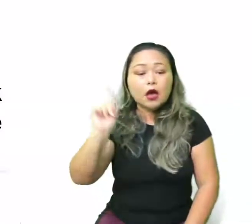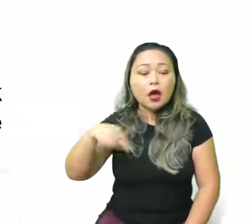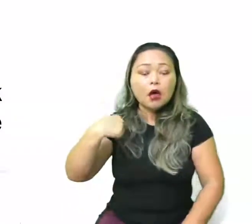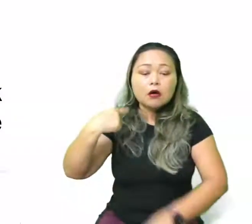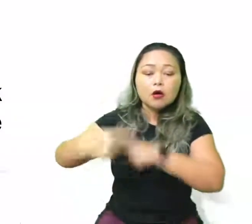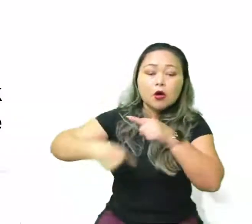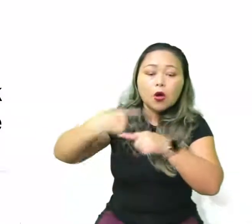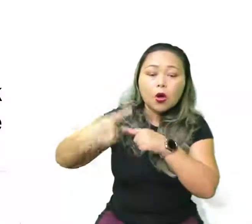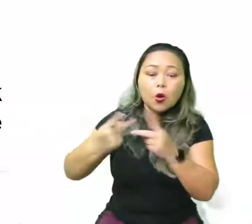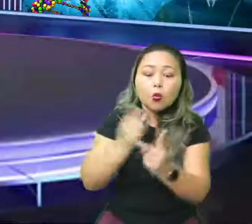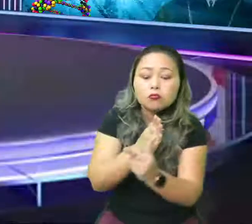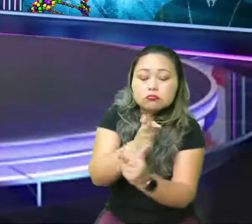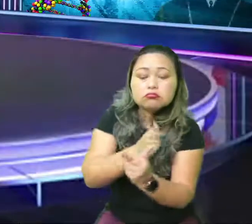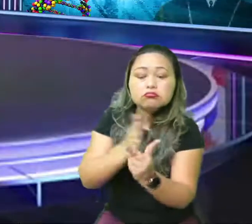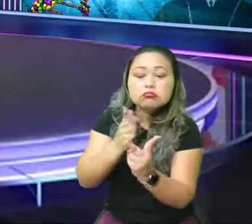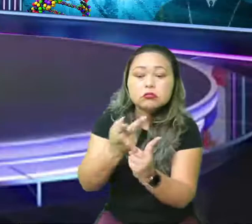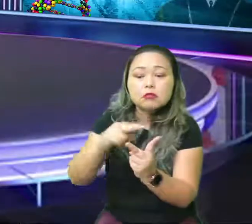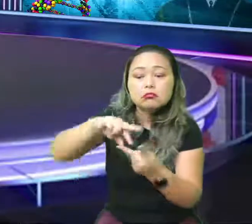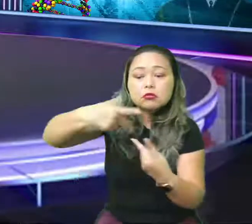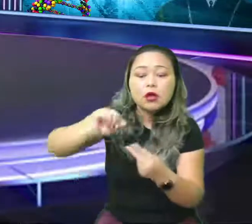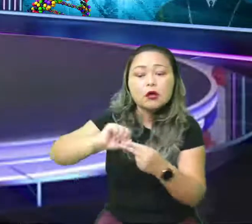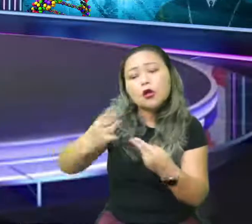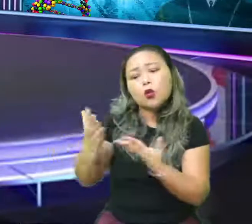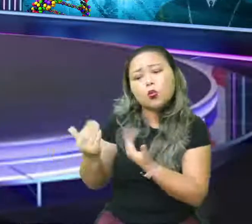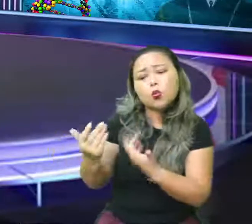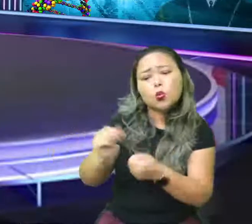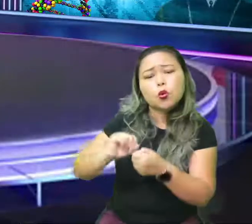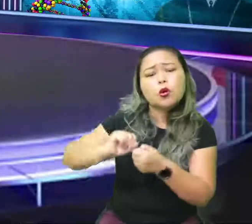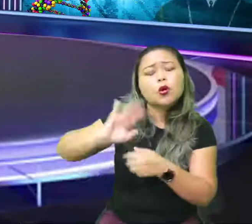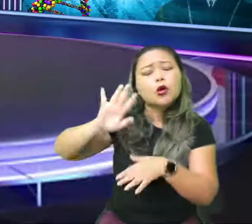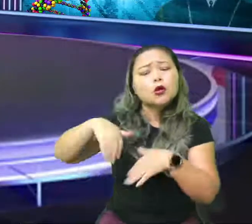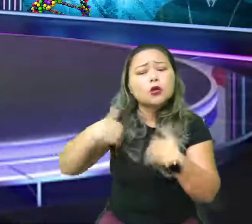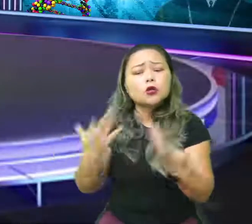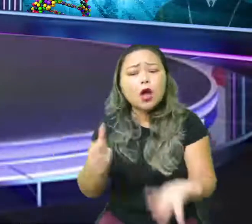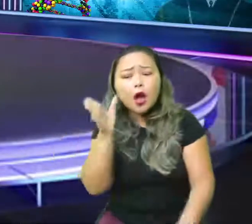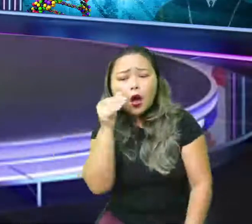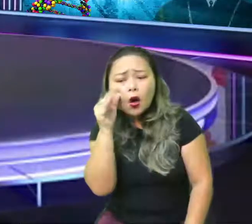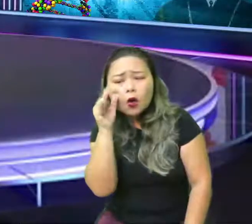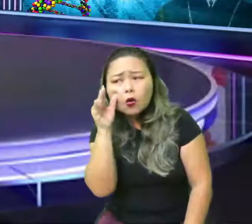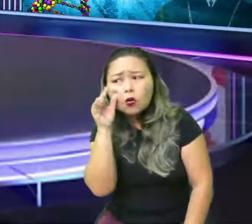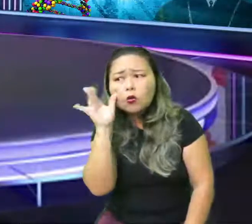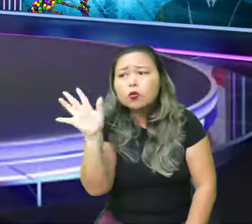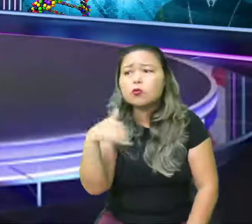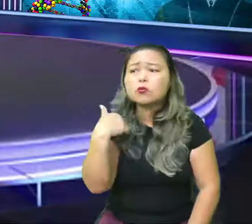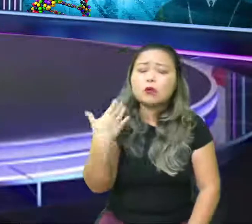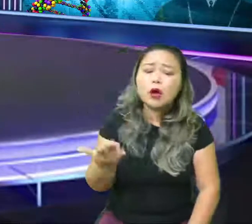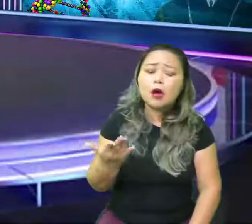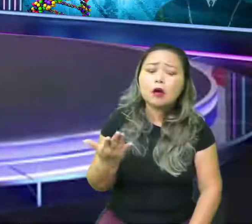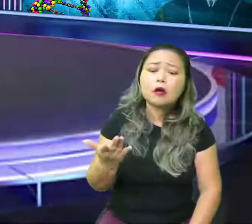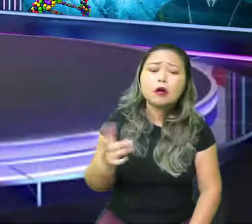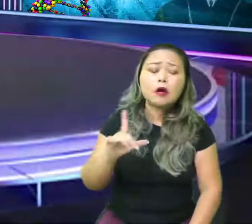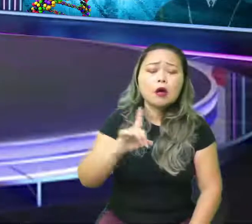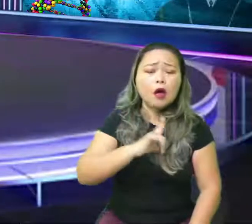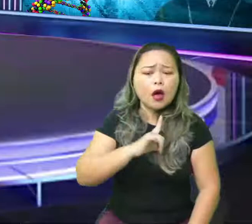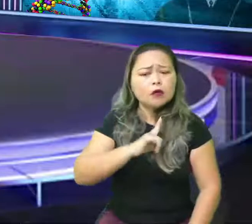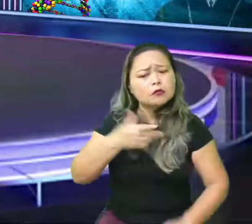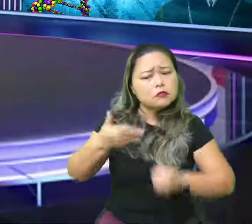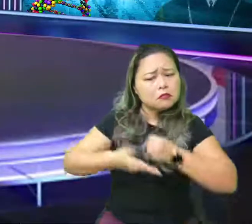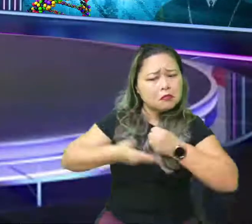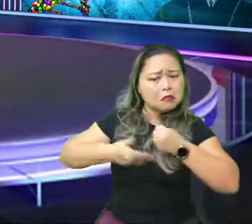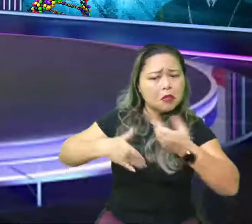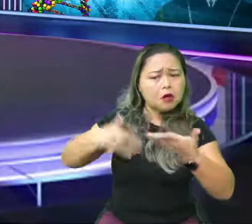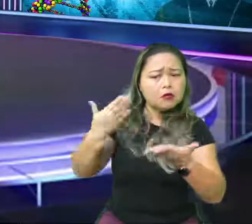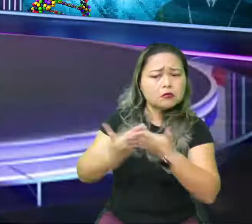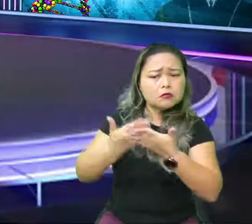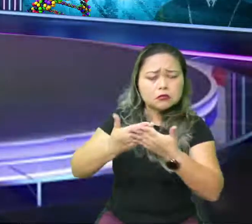a molécula de DNA. Então, eles eram muito jovens e já muito curiosos também, né? Tinham já uma base para